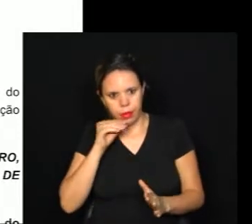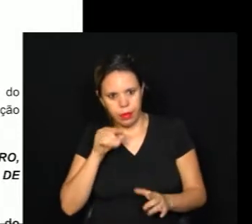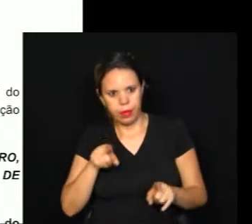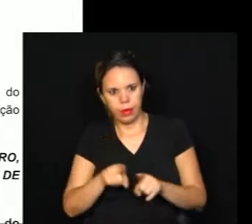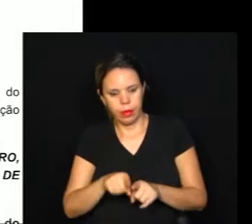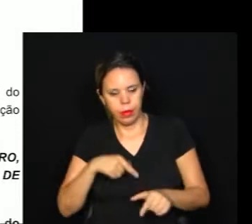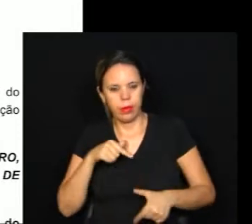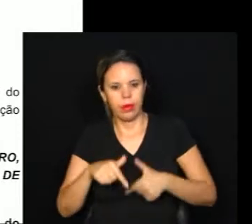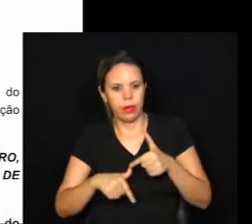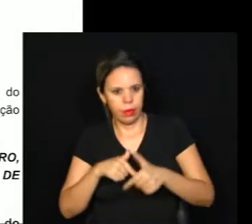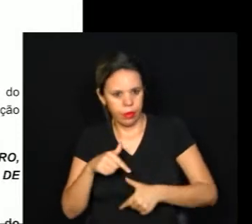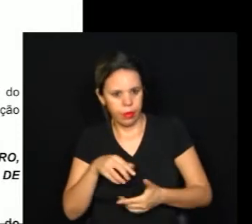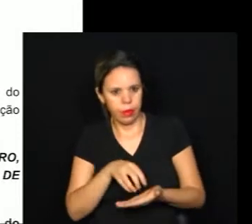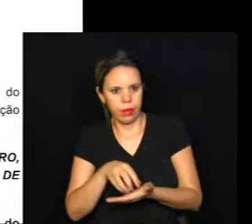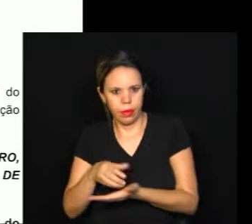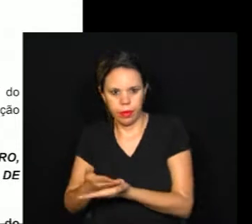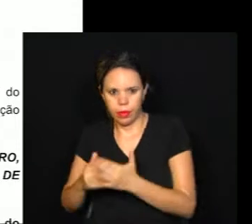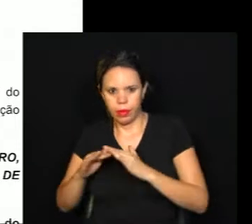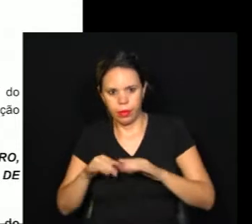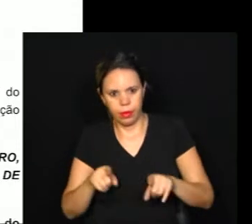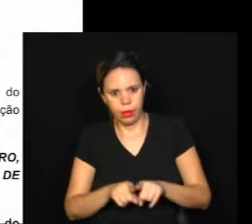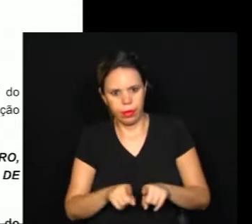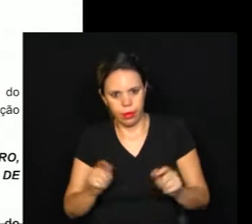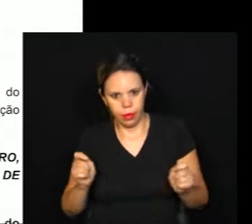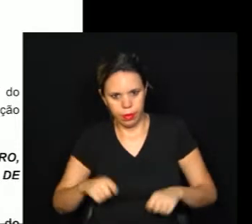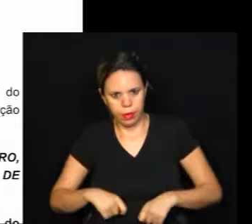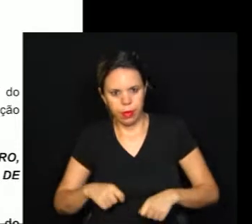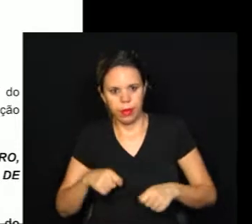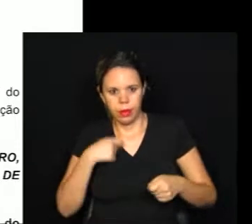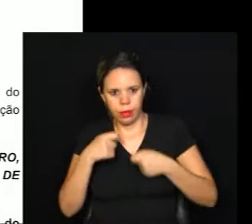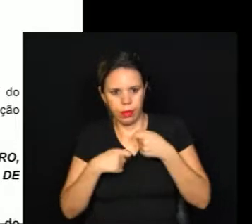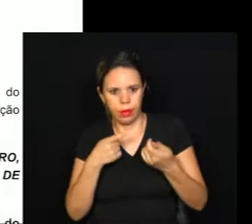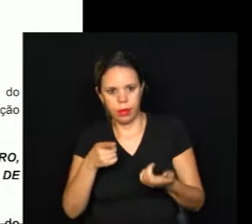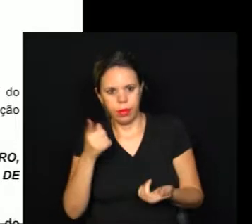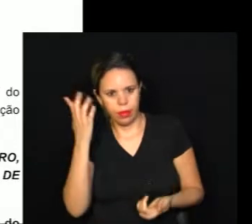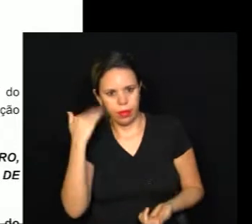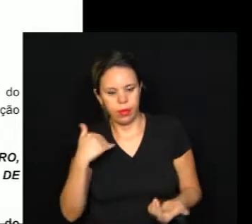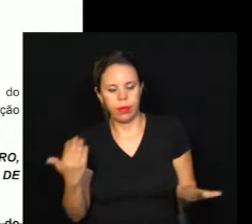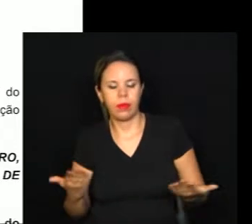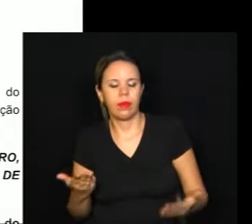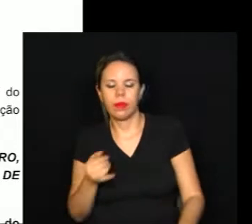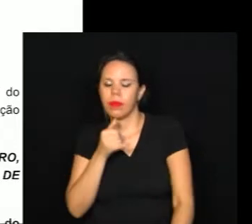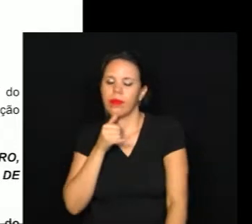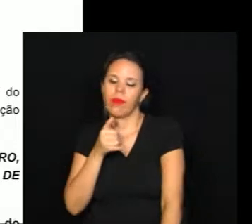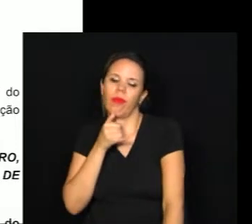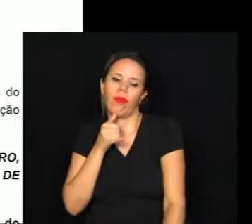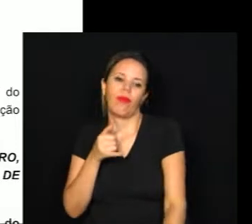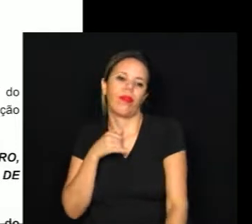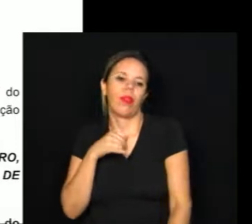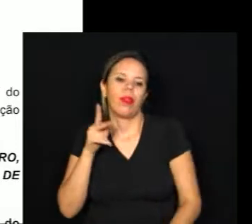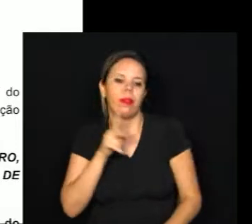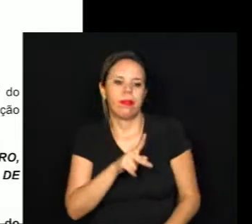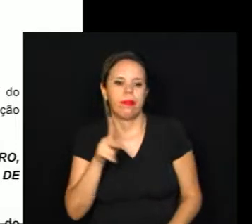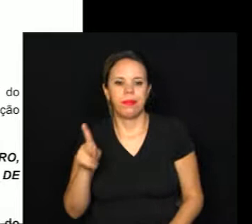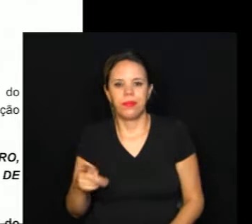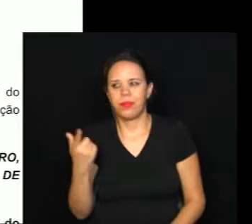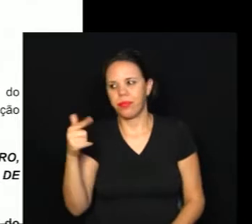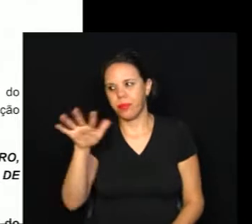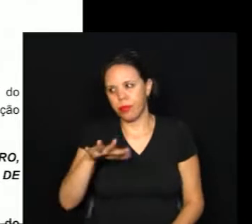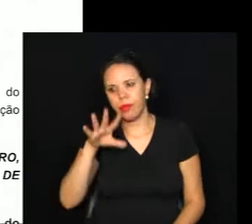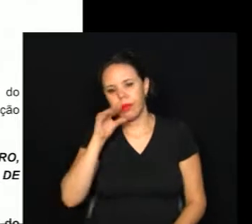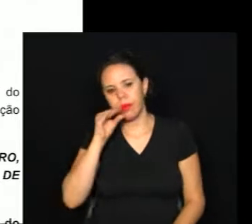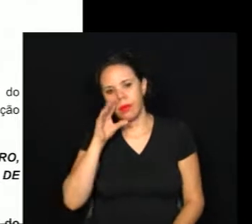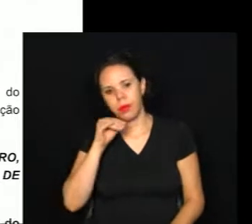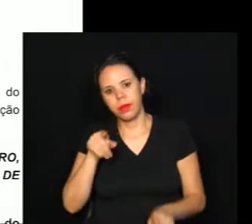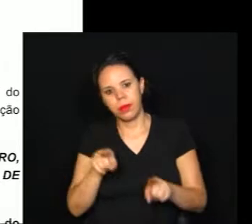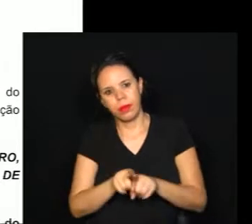estejam trabalhando na unidade escolar que também possam se alimentar. Porque você sabia que hoje, por exemplo, o professor e outros